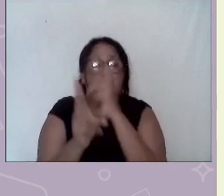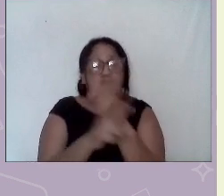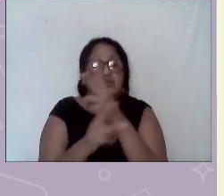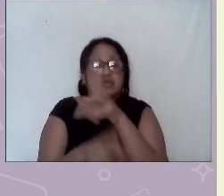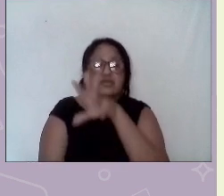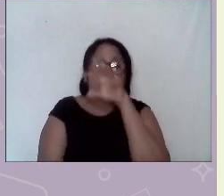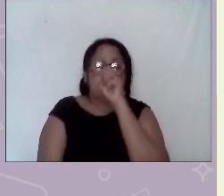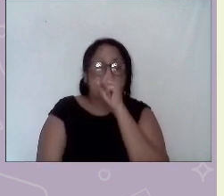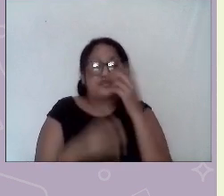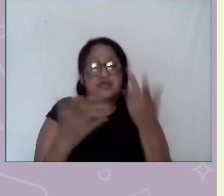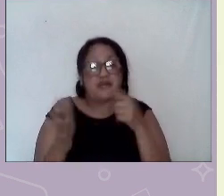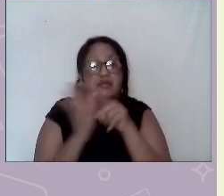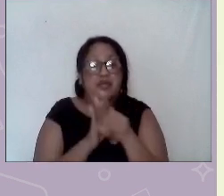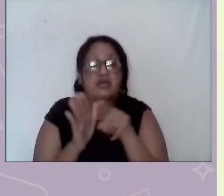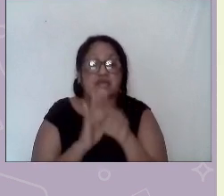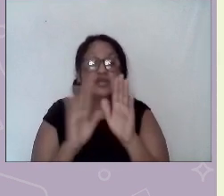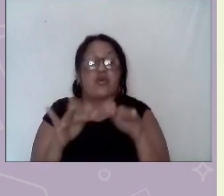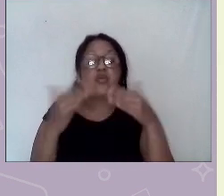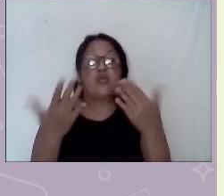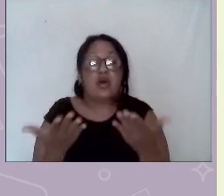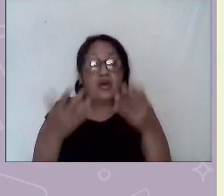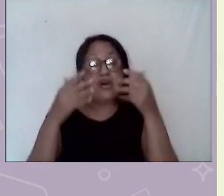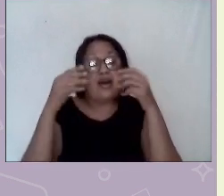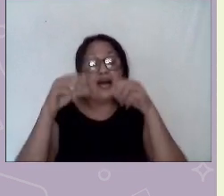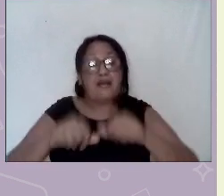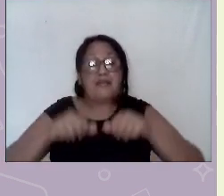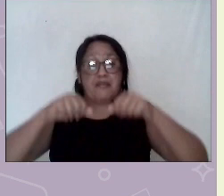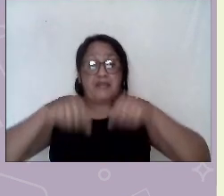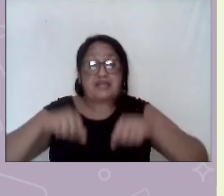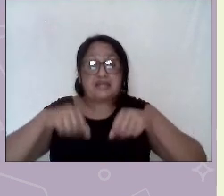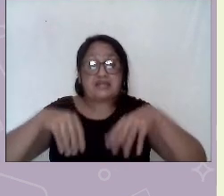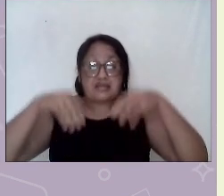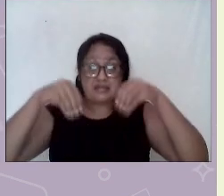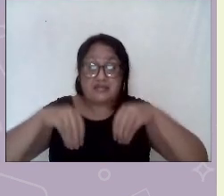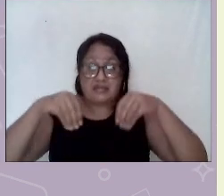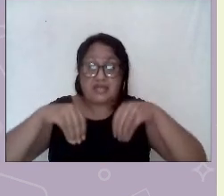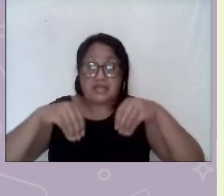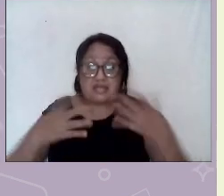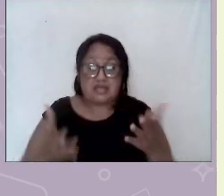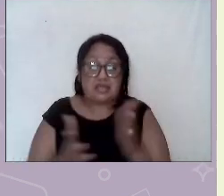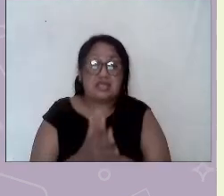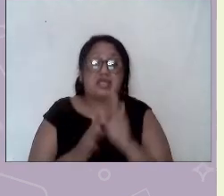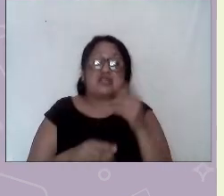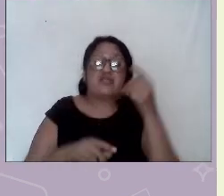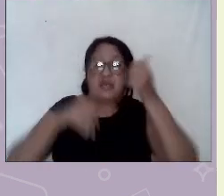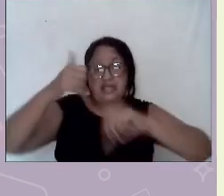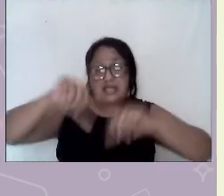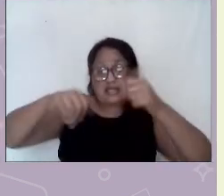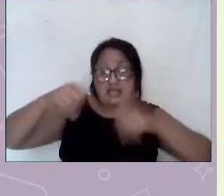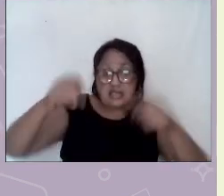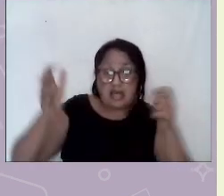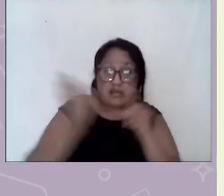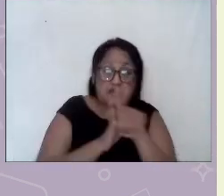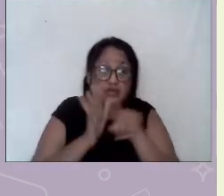e ele pergunta qual seria a massa de hidróxido de sódio então vamos analisar a questão